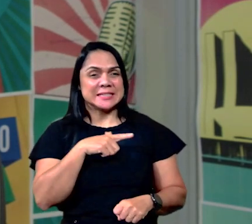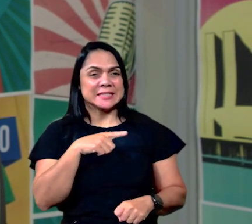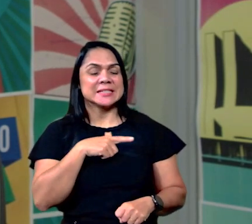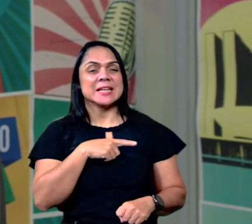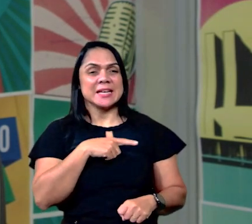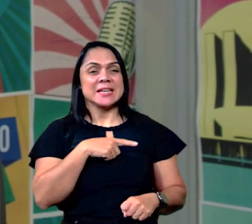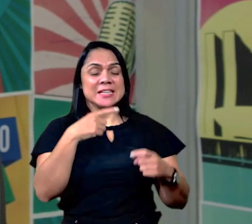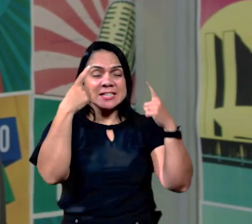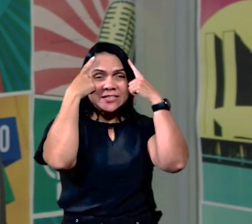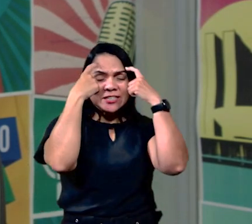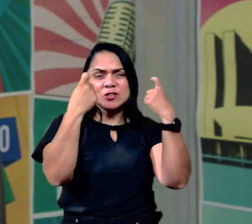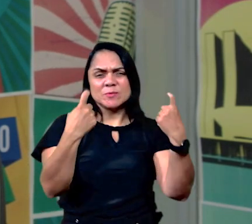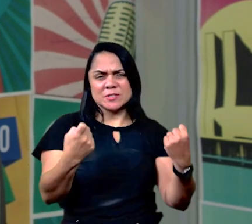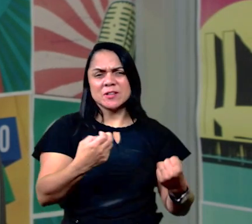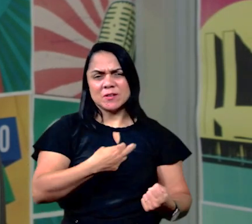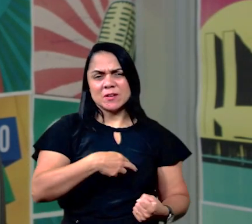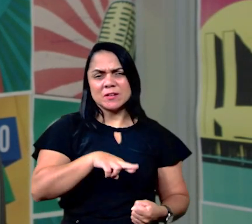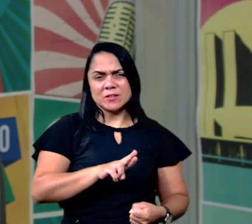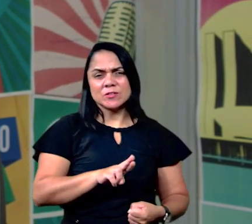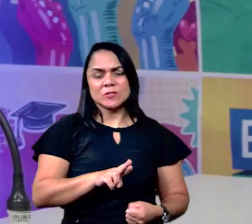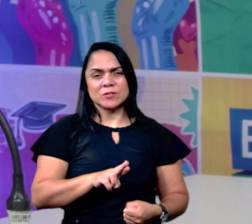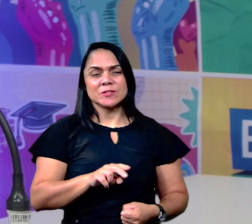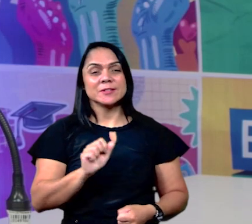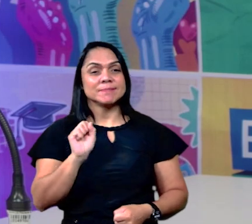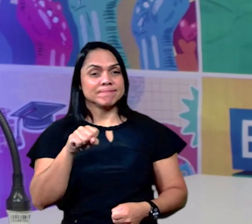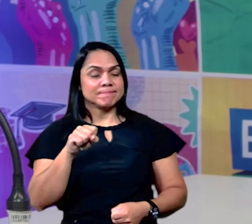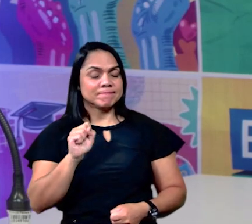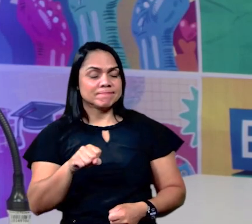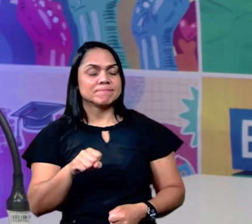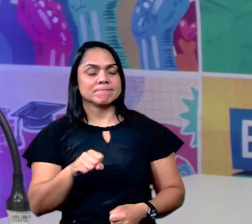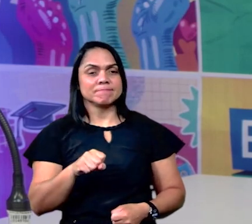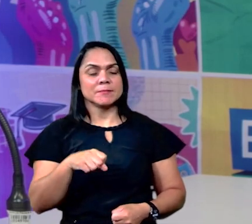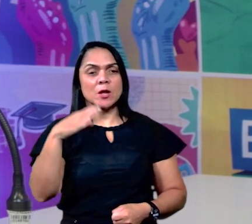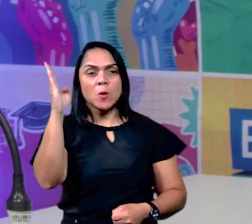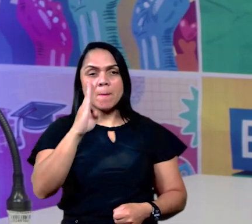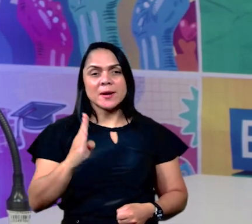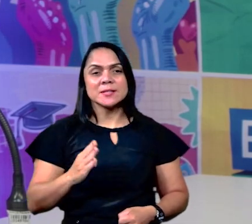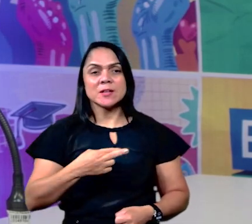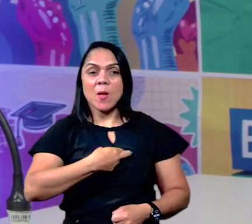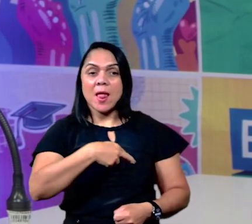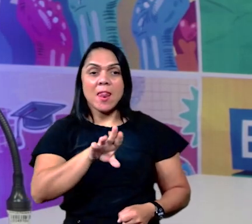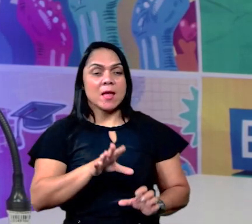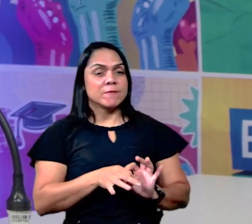discriminações religiosas. Sim, o Brasil é um país laico, né, na teoria.